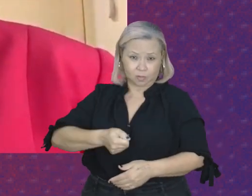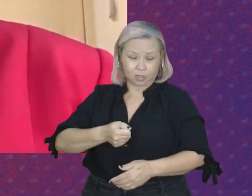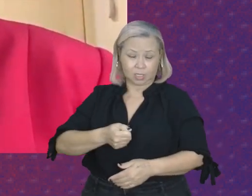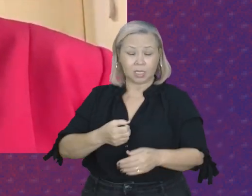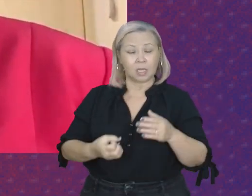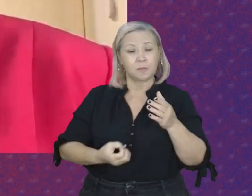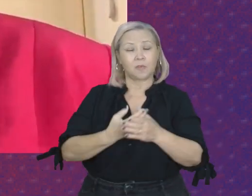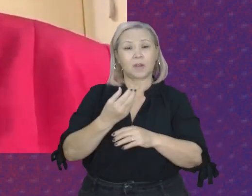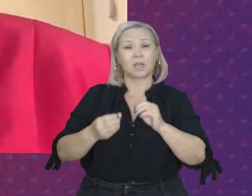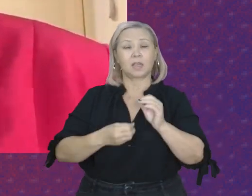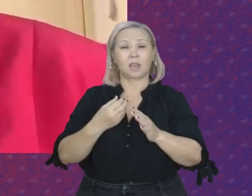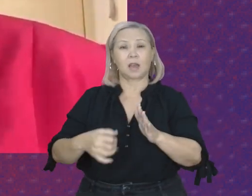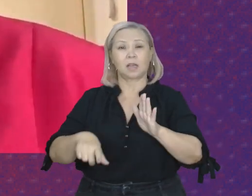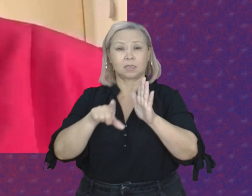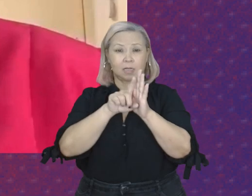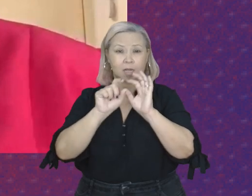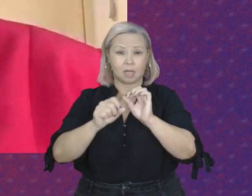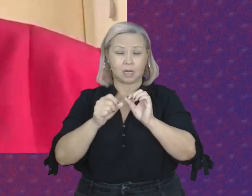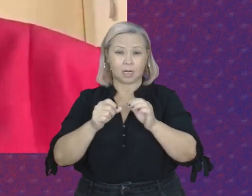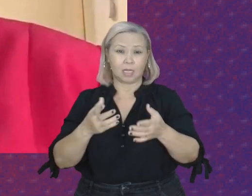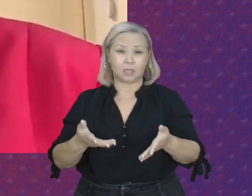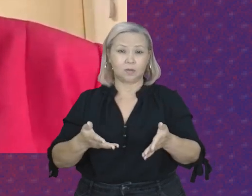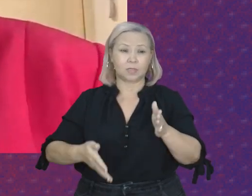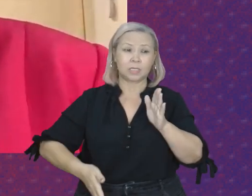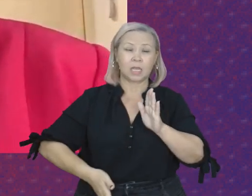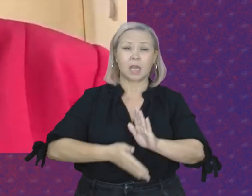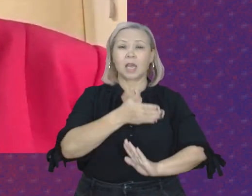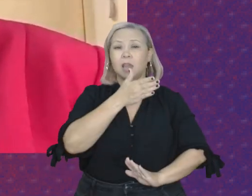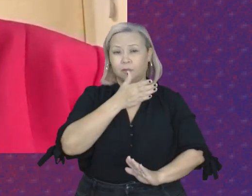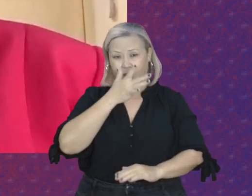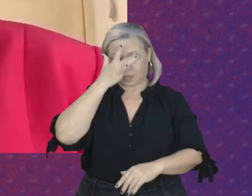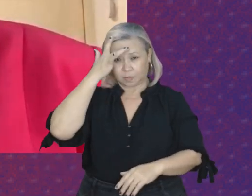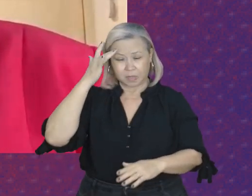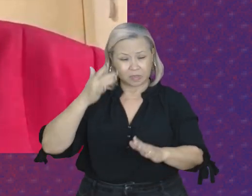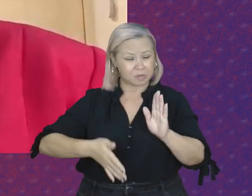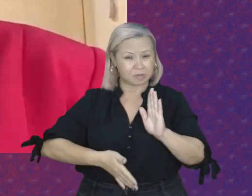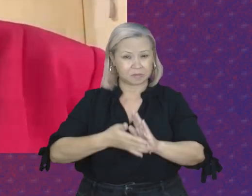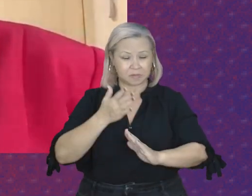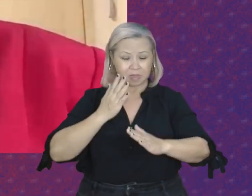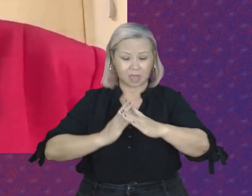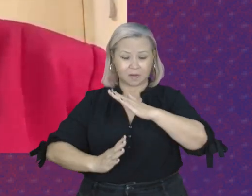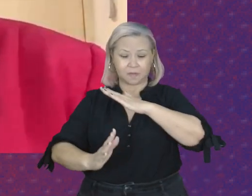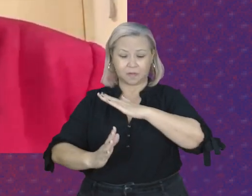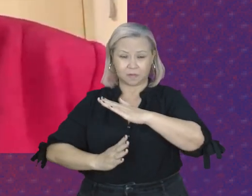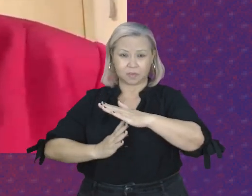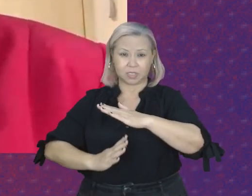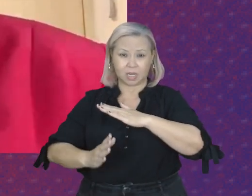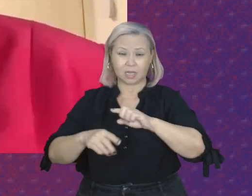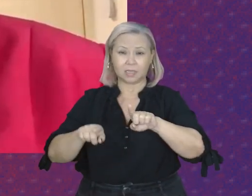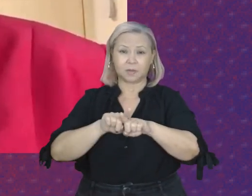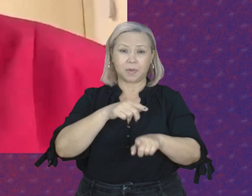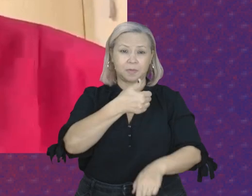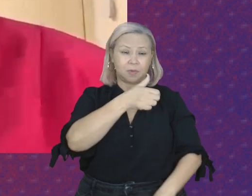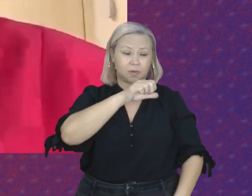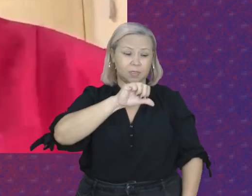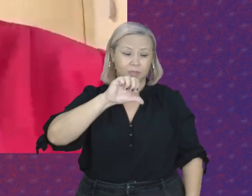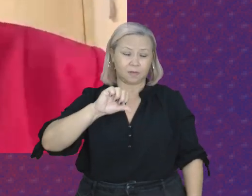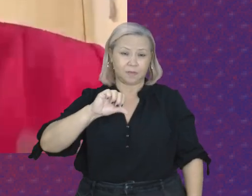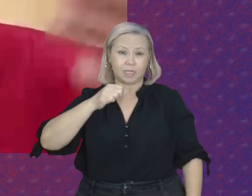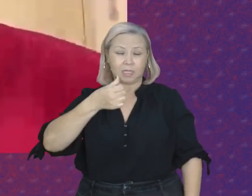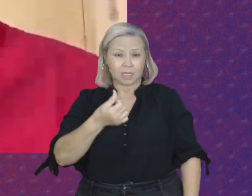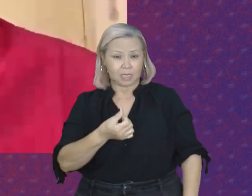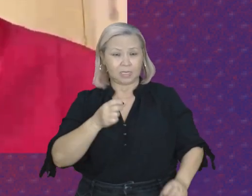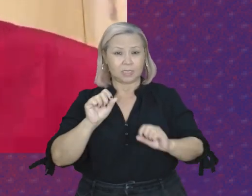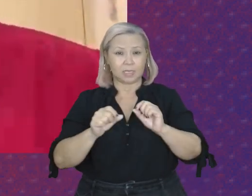o Estatuto dos Refugiados, em 97, em 96, o Programa de Erradicação do Trabalho Infantil, né, o PET,